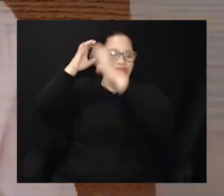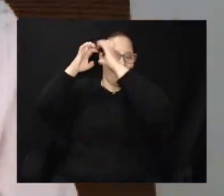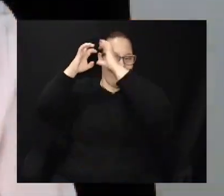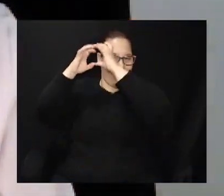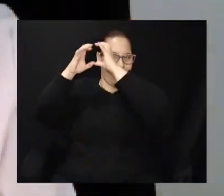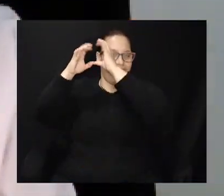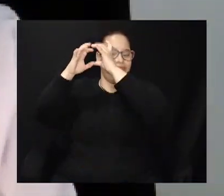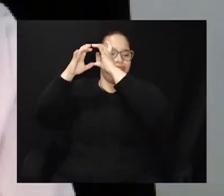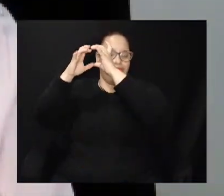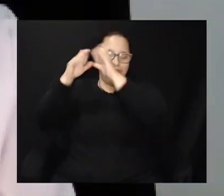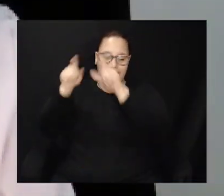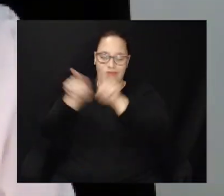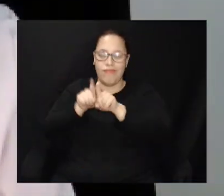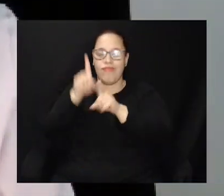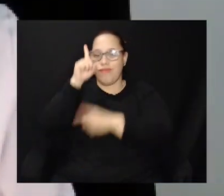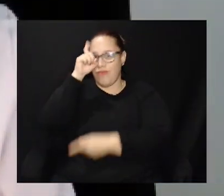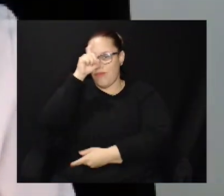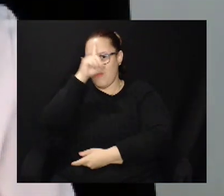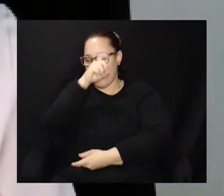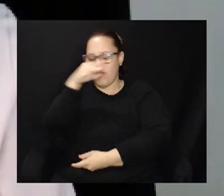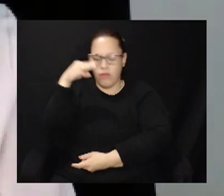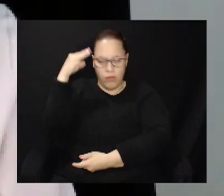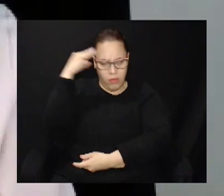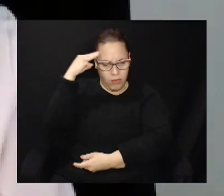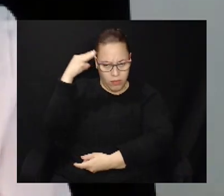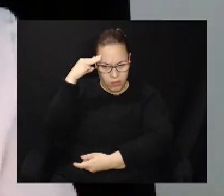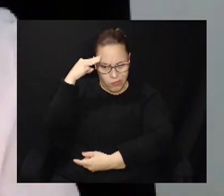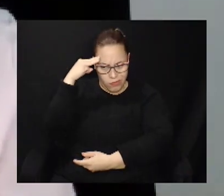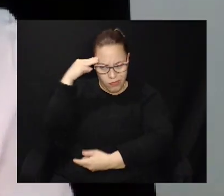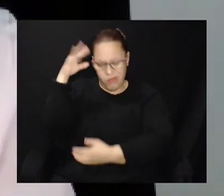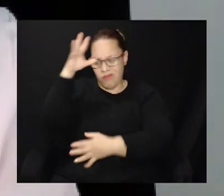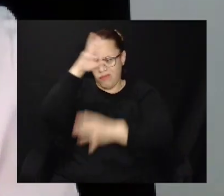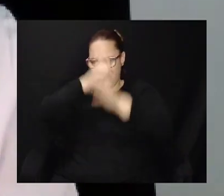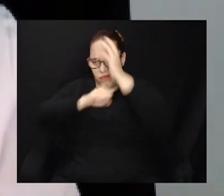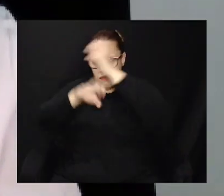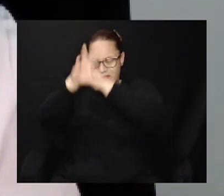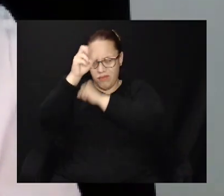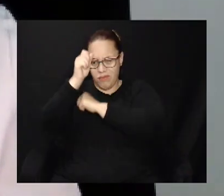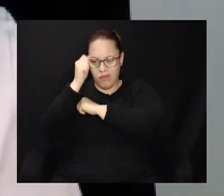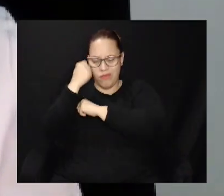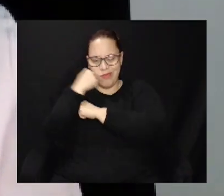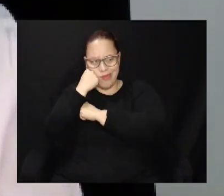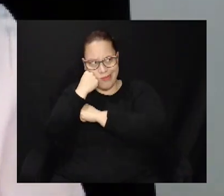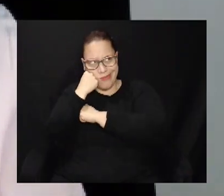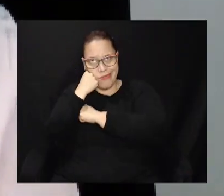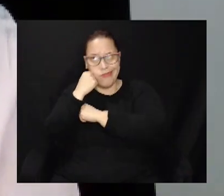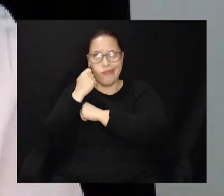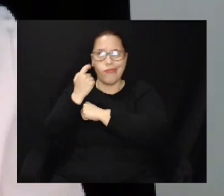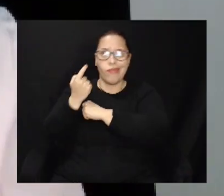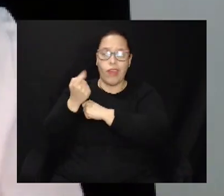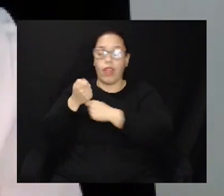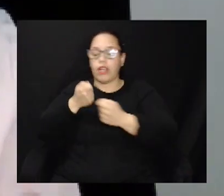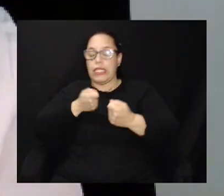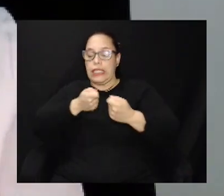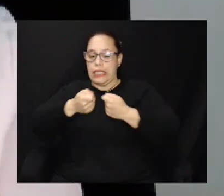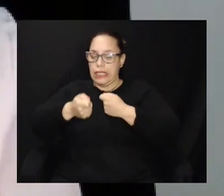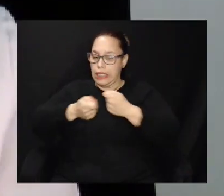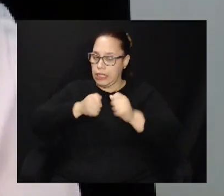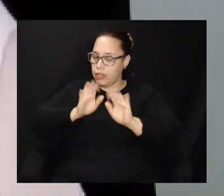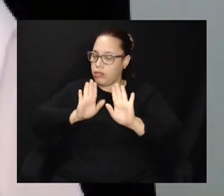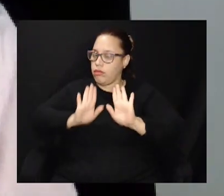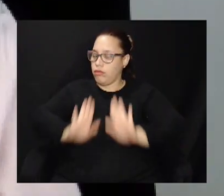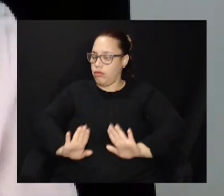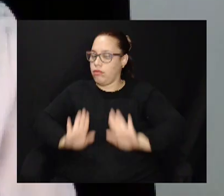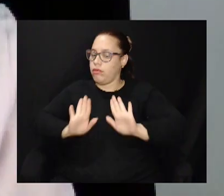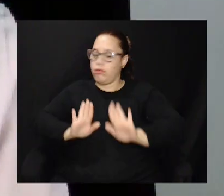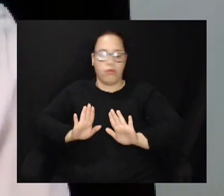essa dificuldade de memória, de aprendizado das crianças. Então, a gente tem que, sim, controlar muito bem, olhar os rótulos para não ter esse excesso de